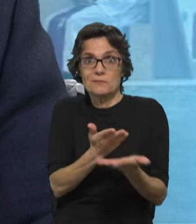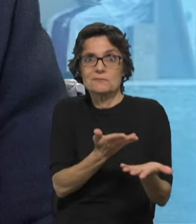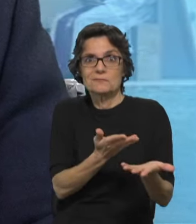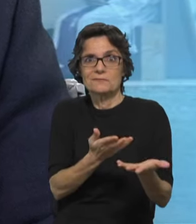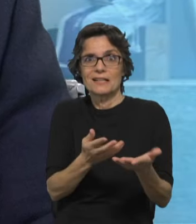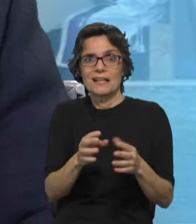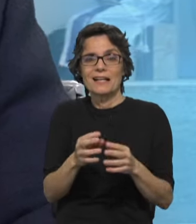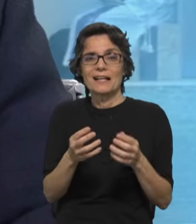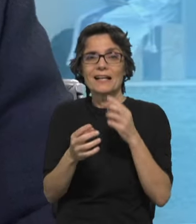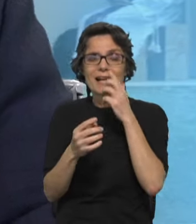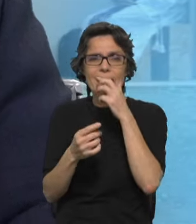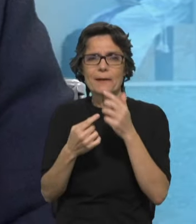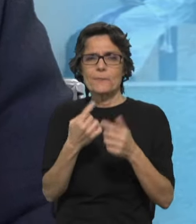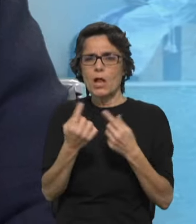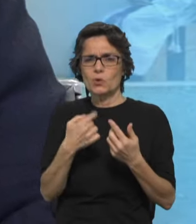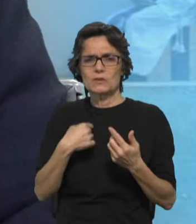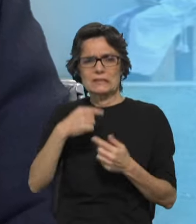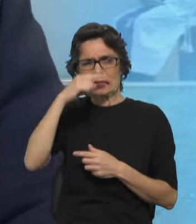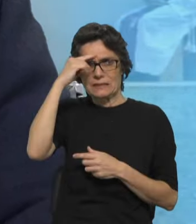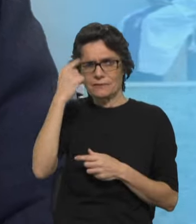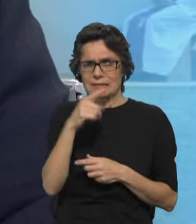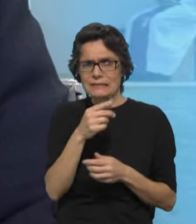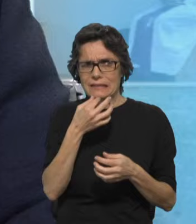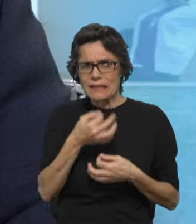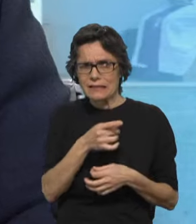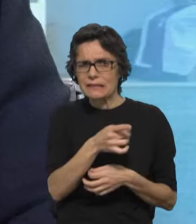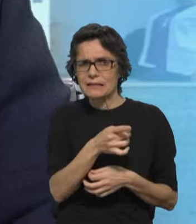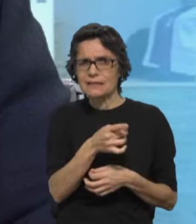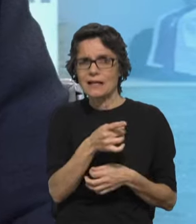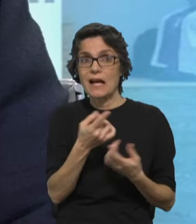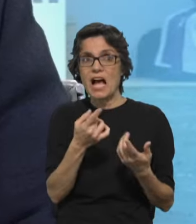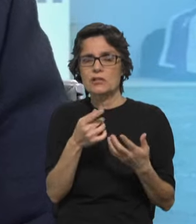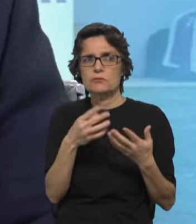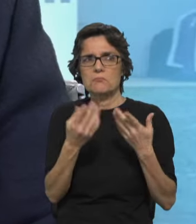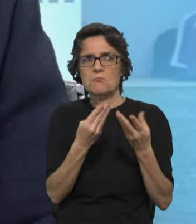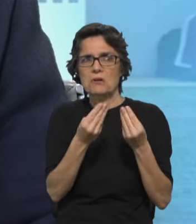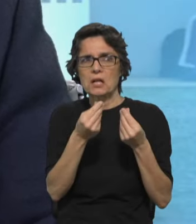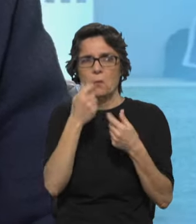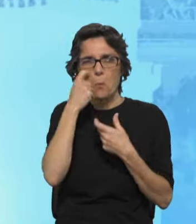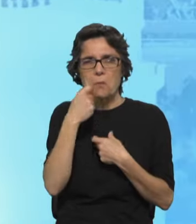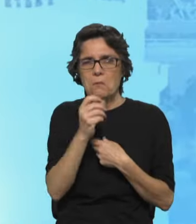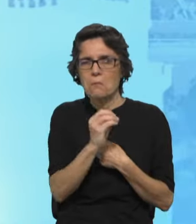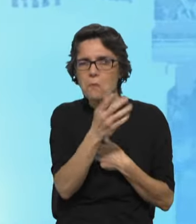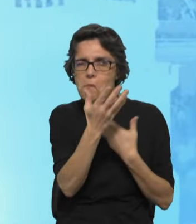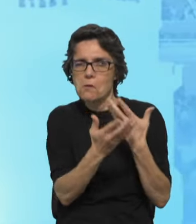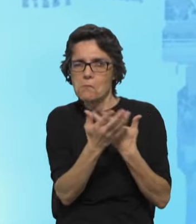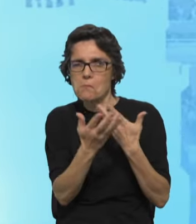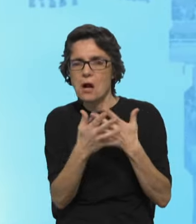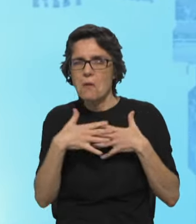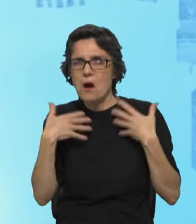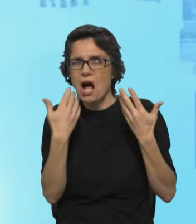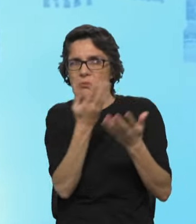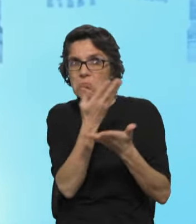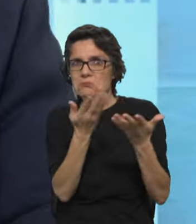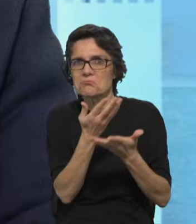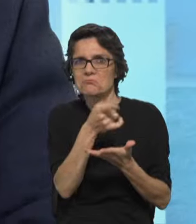alguma dificuldade. Diz aqui o próprio Evangelho de hoje que pensam que é um espírito. Aliás, isto não é novo, porque